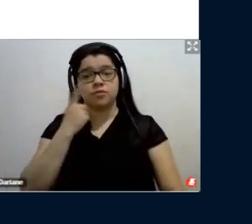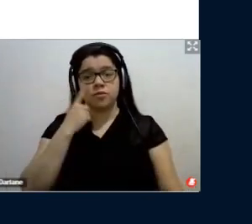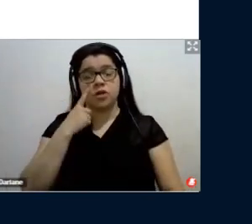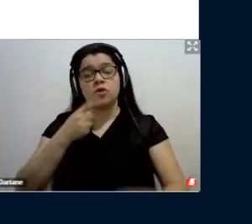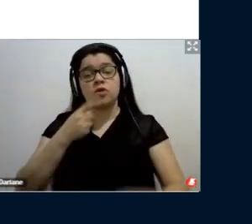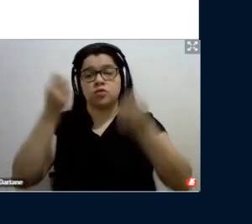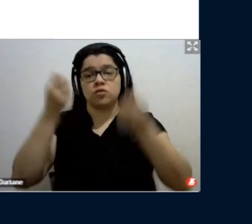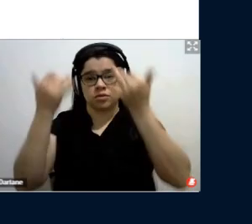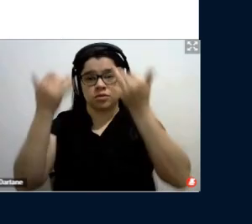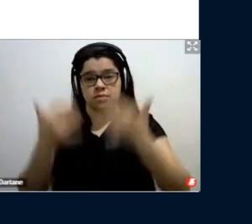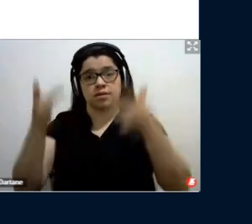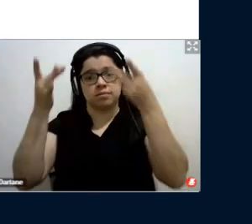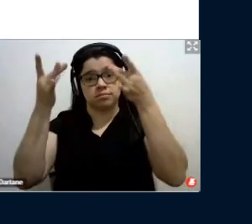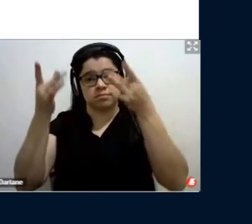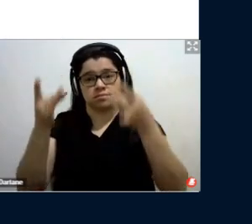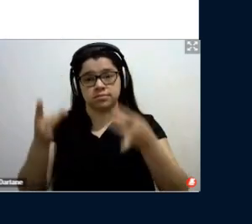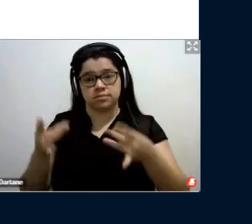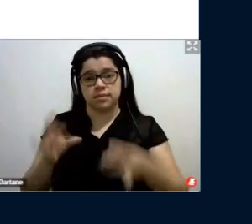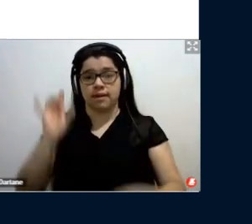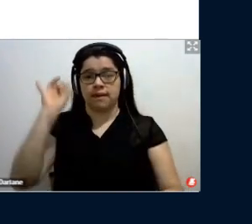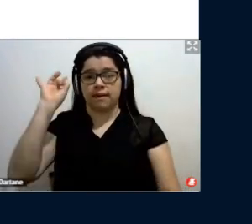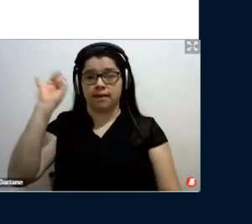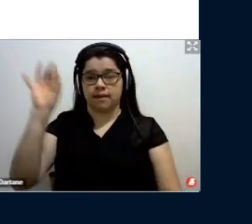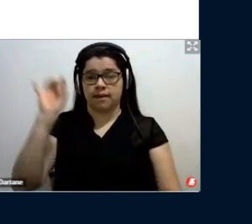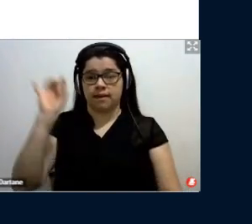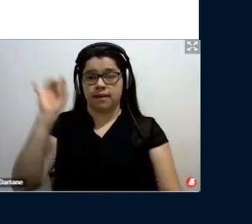sintática e de alguns elementos sintáticos.